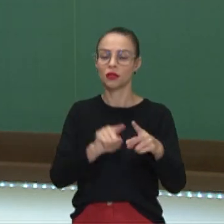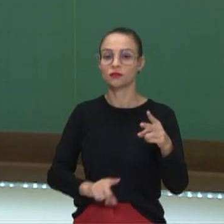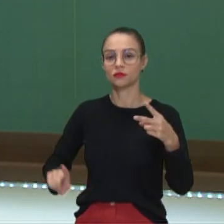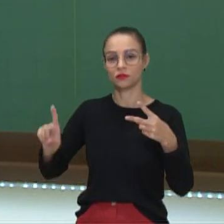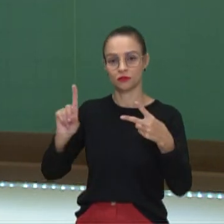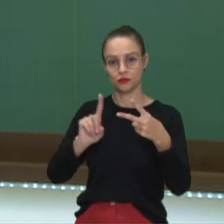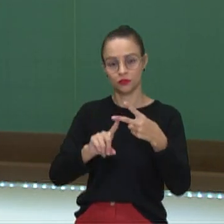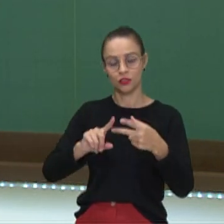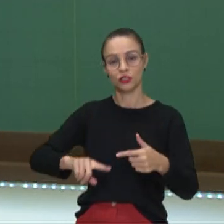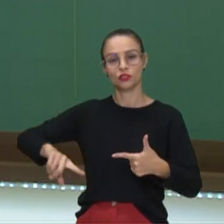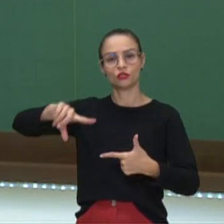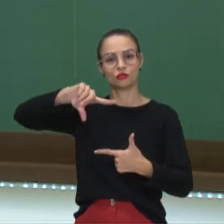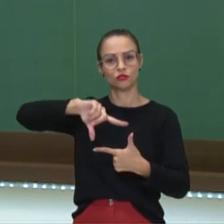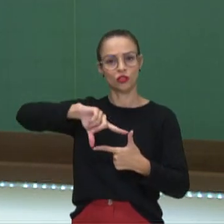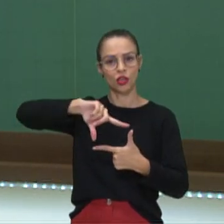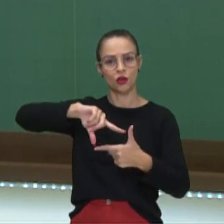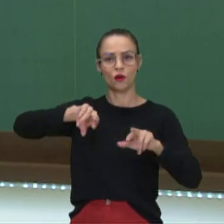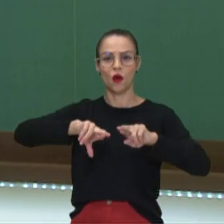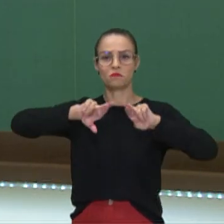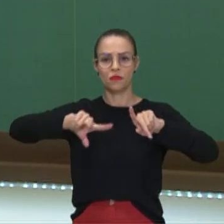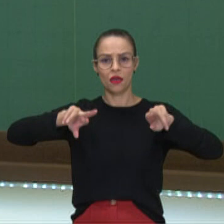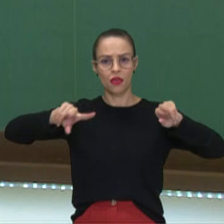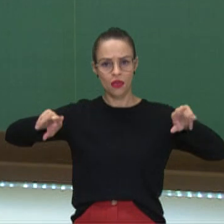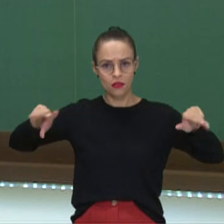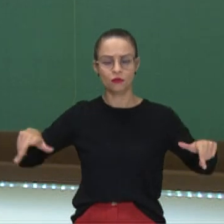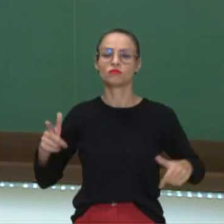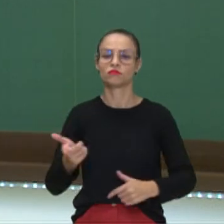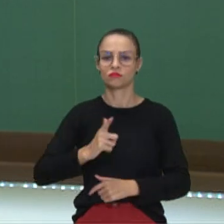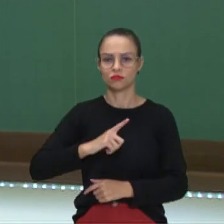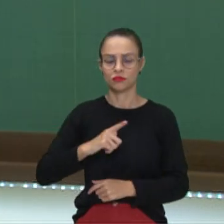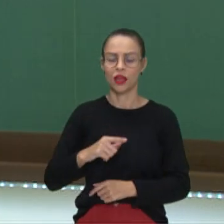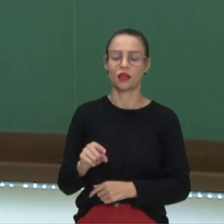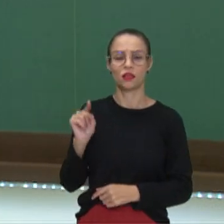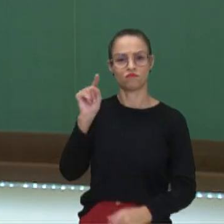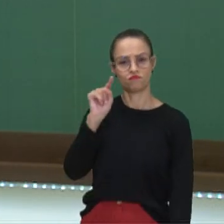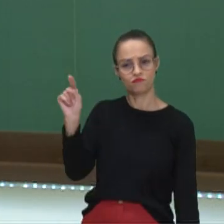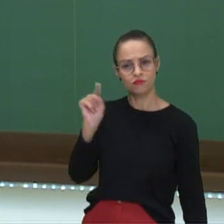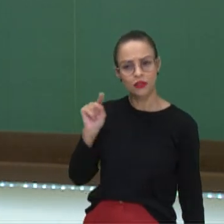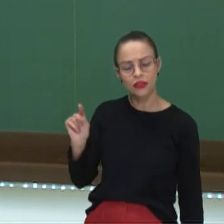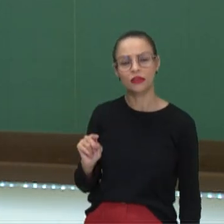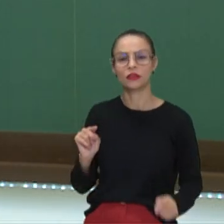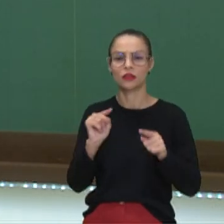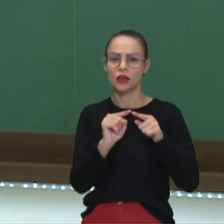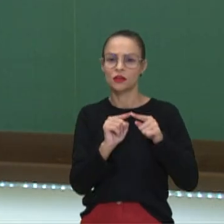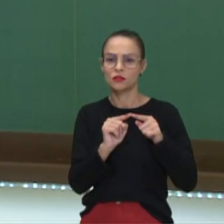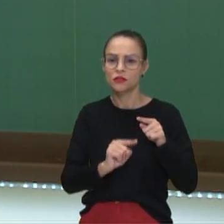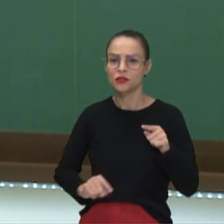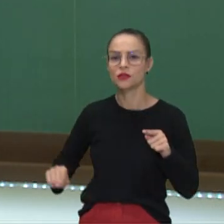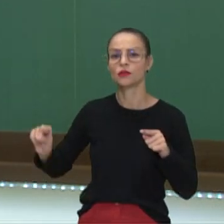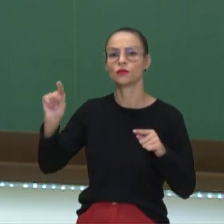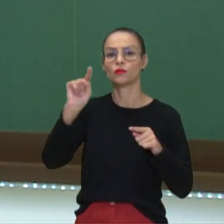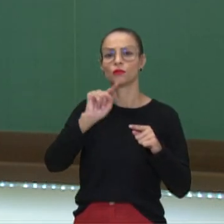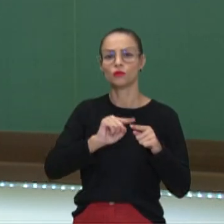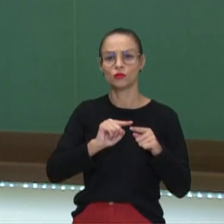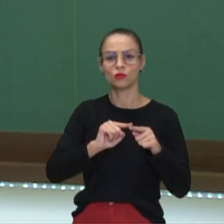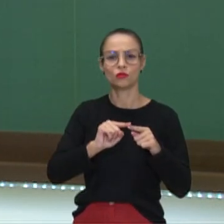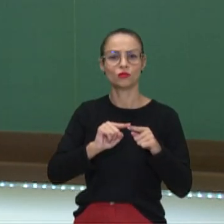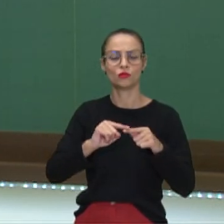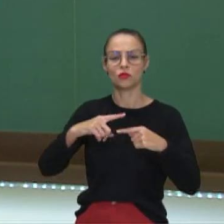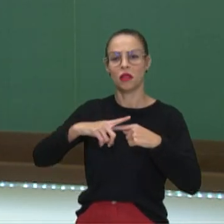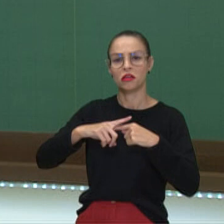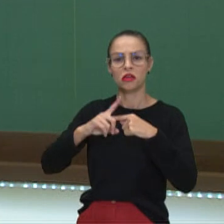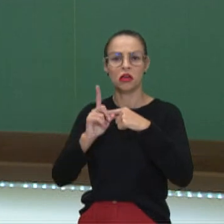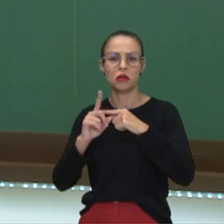motivos geométricos, né? Então, as formas geométricas. Então, linhas, né, circulares, angulosas,